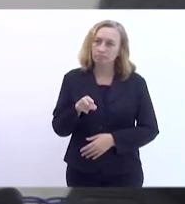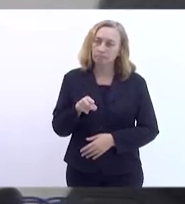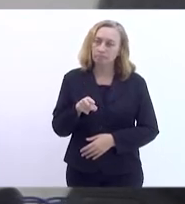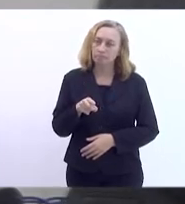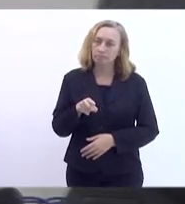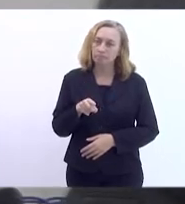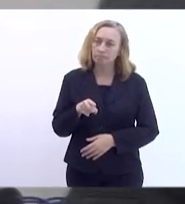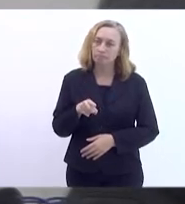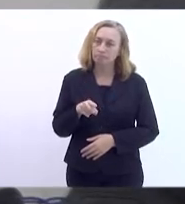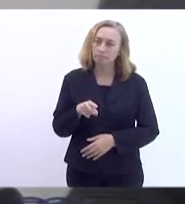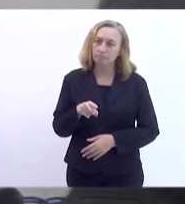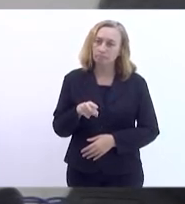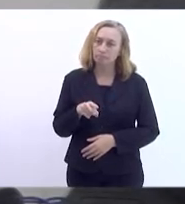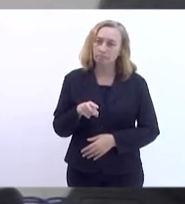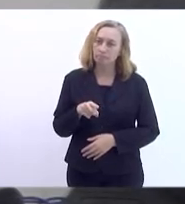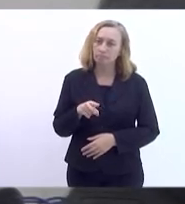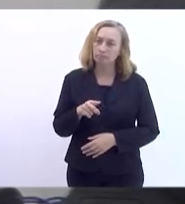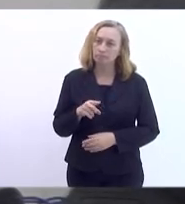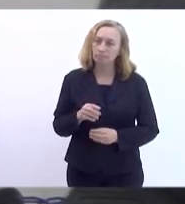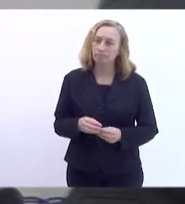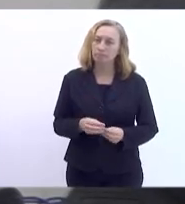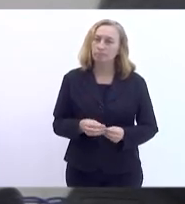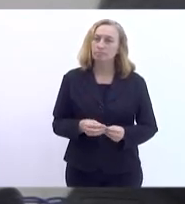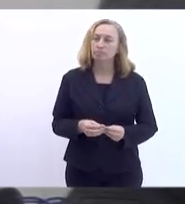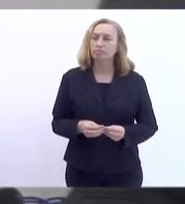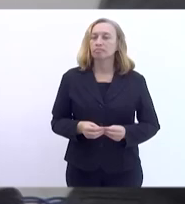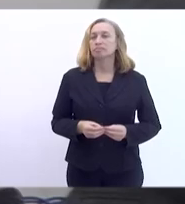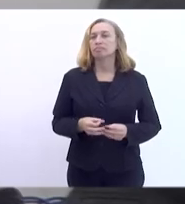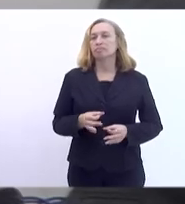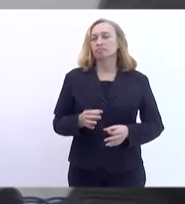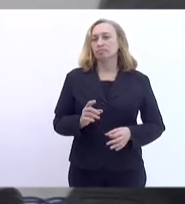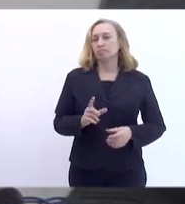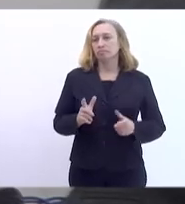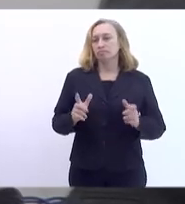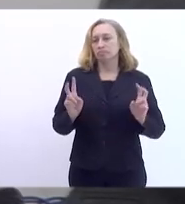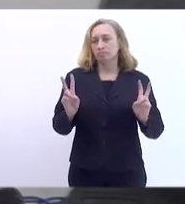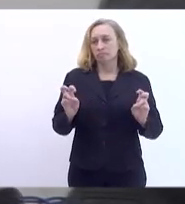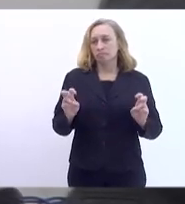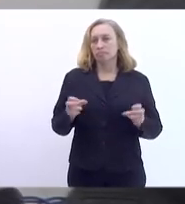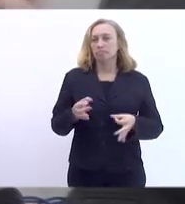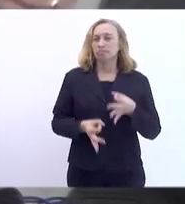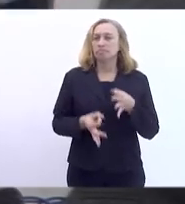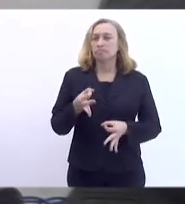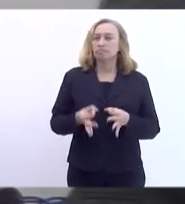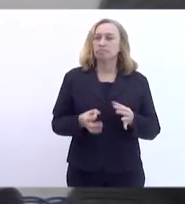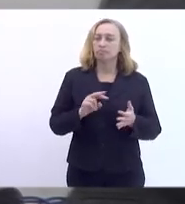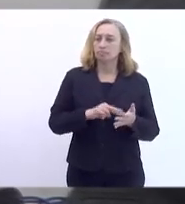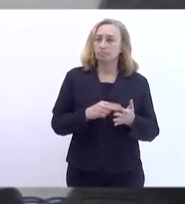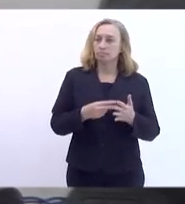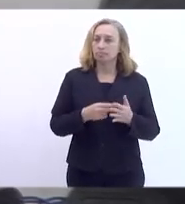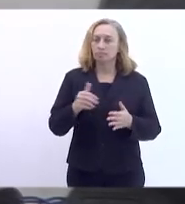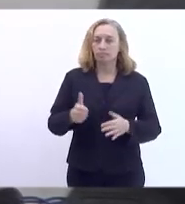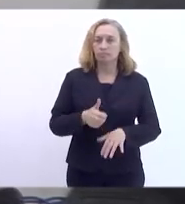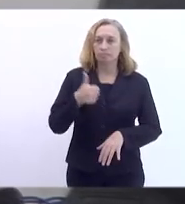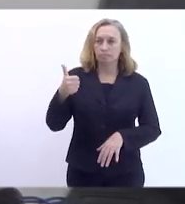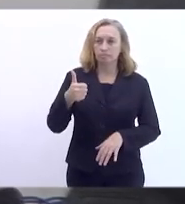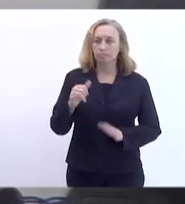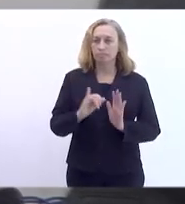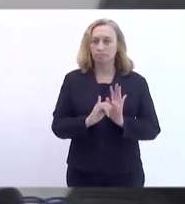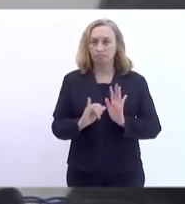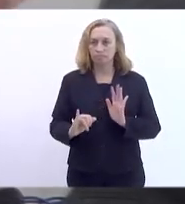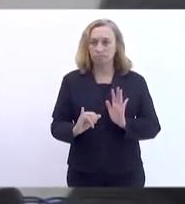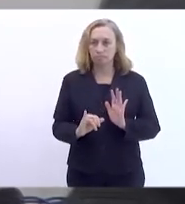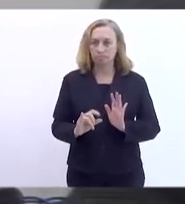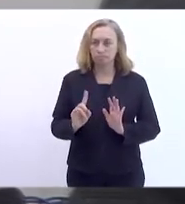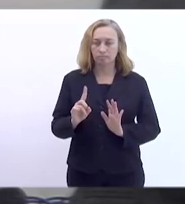a extensão dos efeitos do trânsito em julgado é a melhor interpretação em face do edital